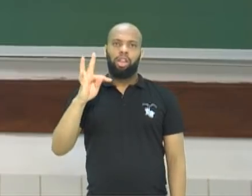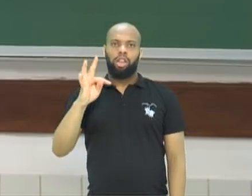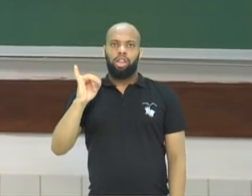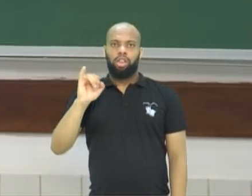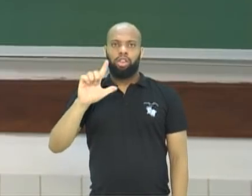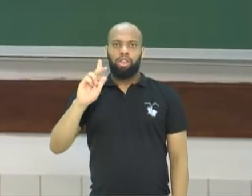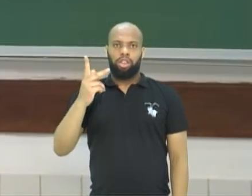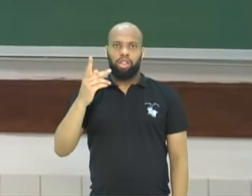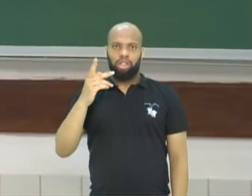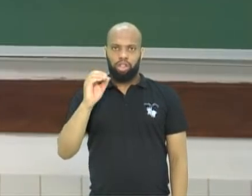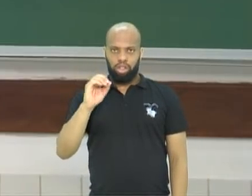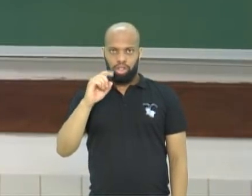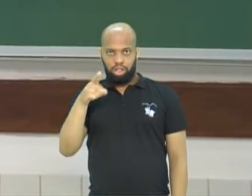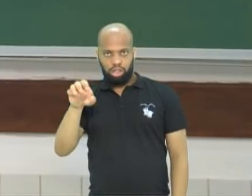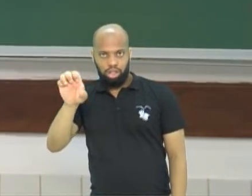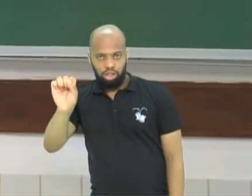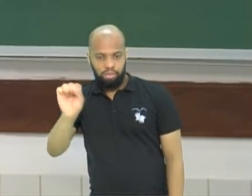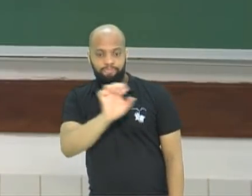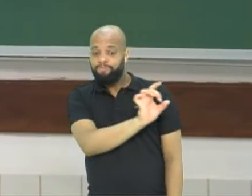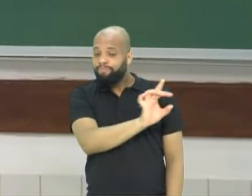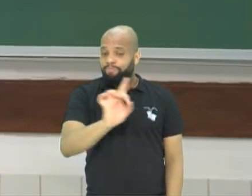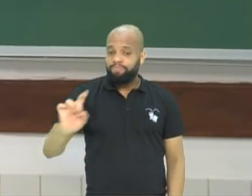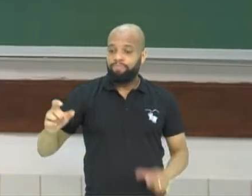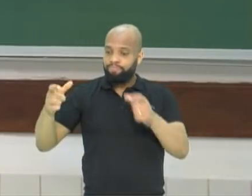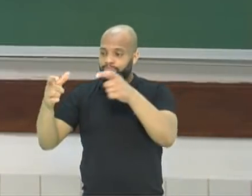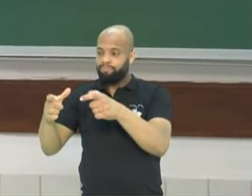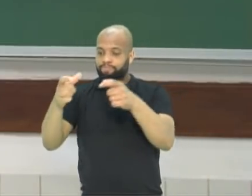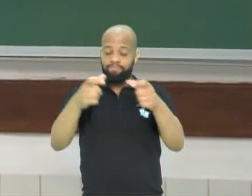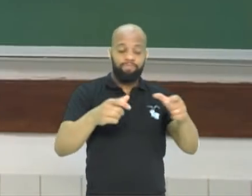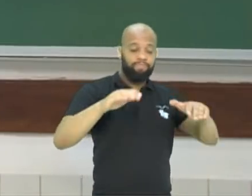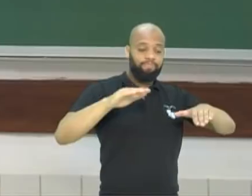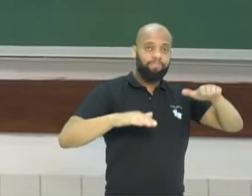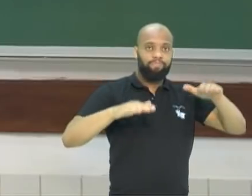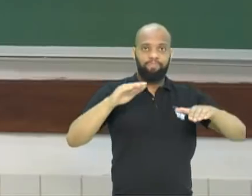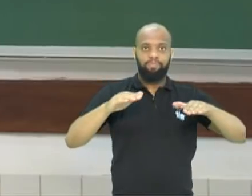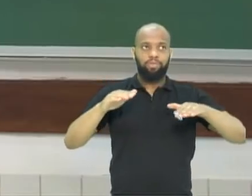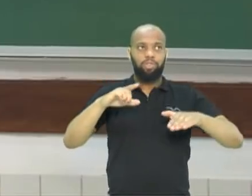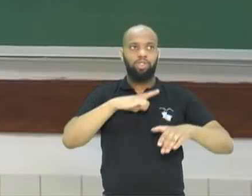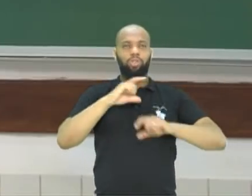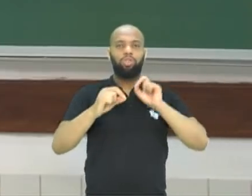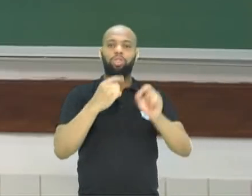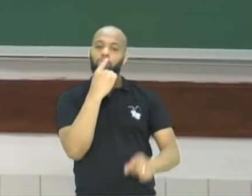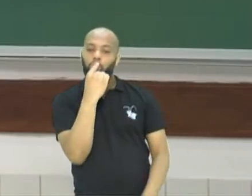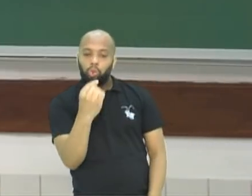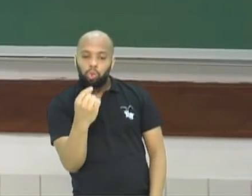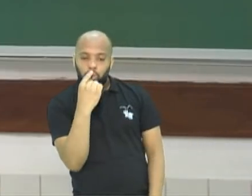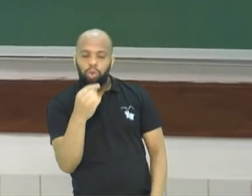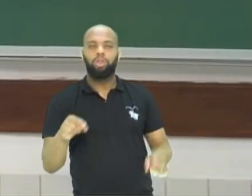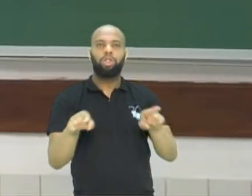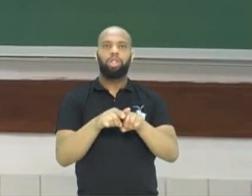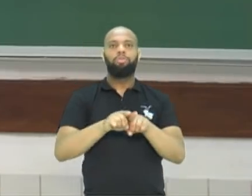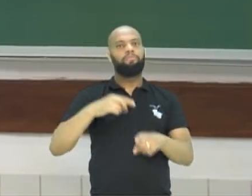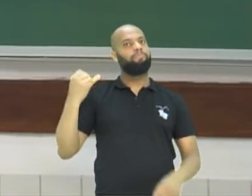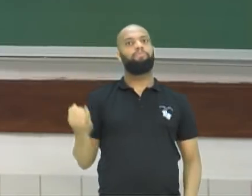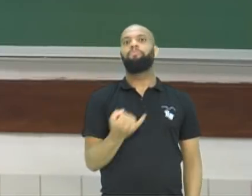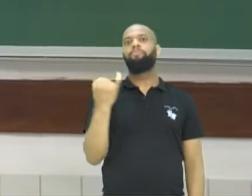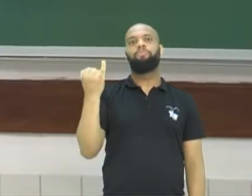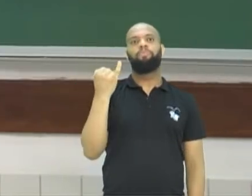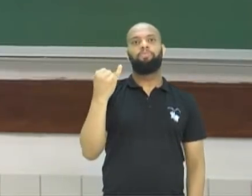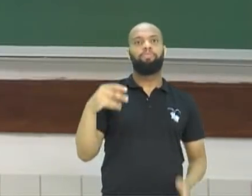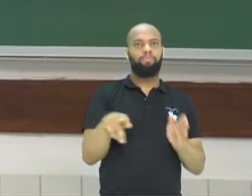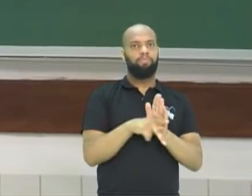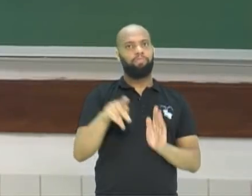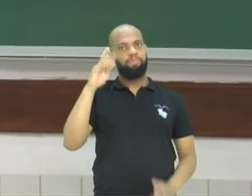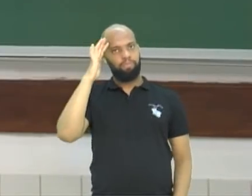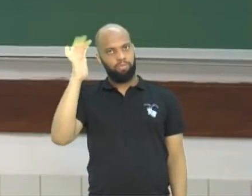em cada local, dependendo do hábito alimentar, os tentilhões tinham um tipo de bico. E isso também foi fundamental para a sua